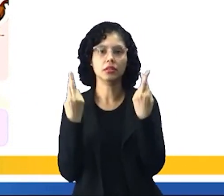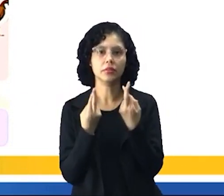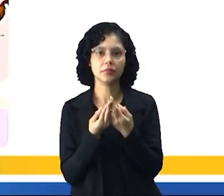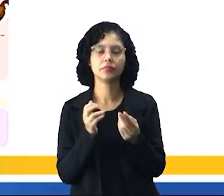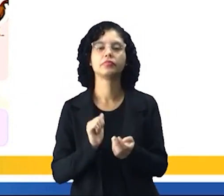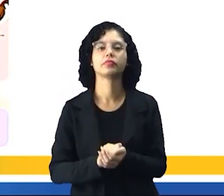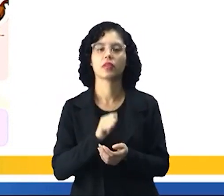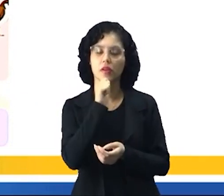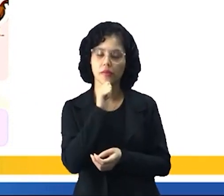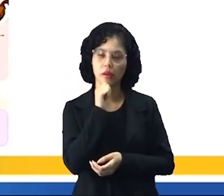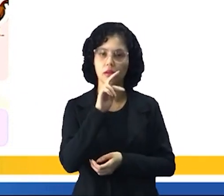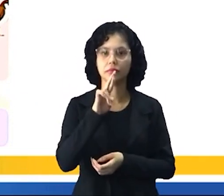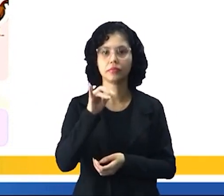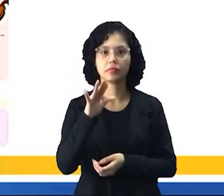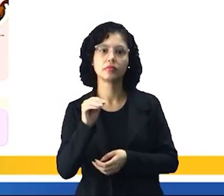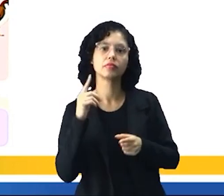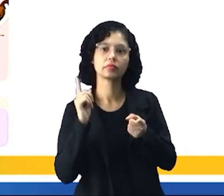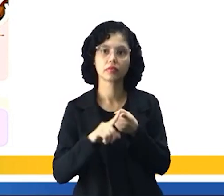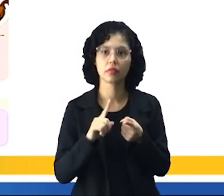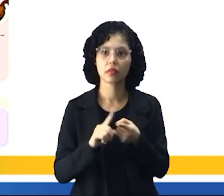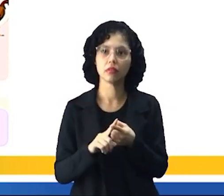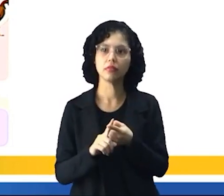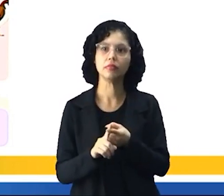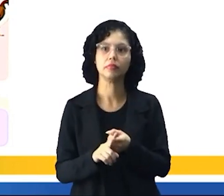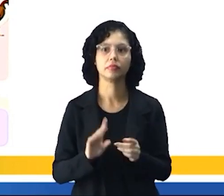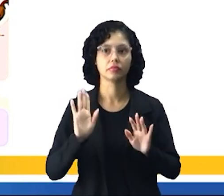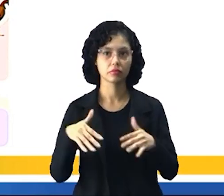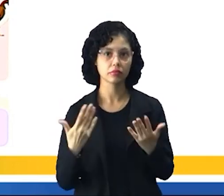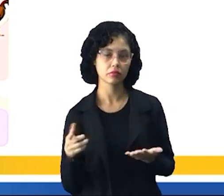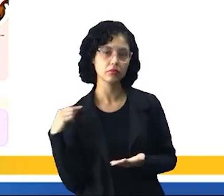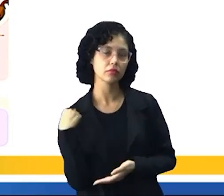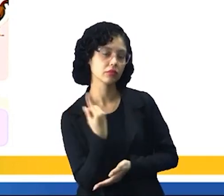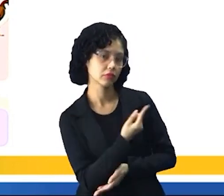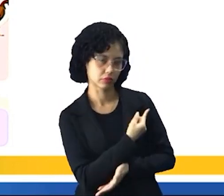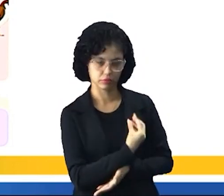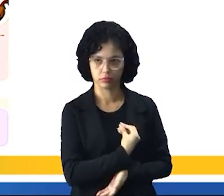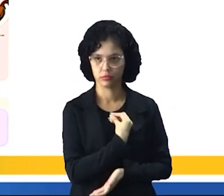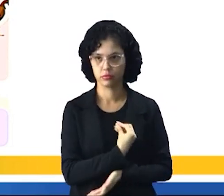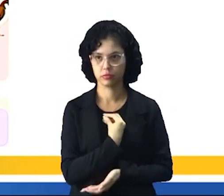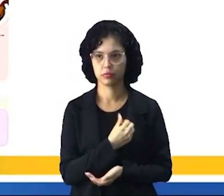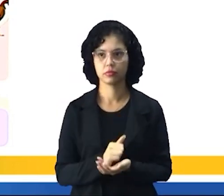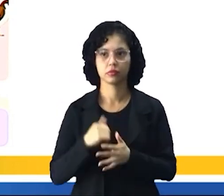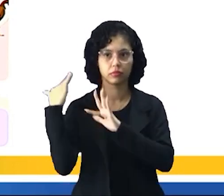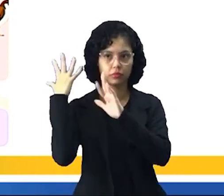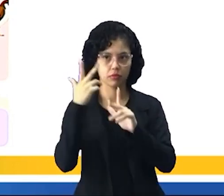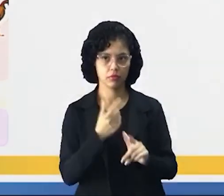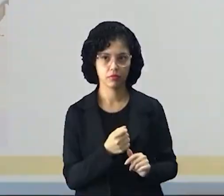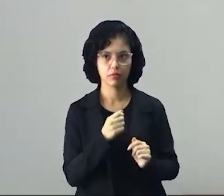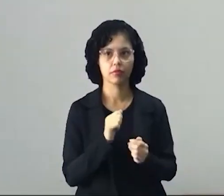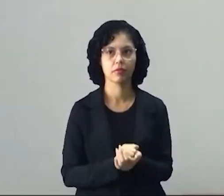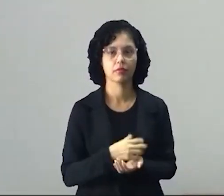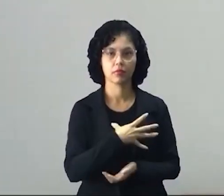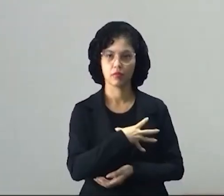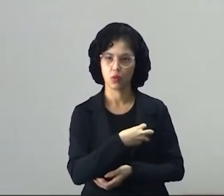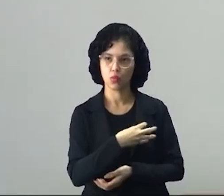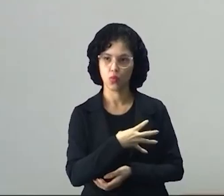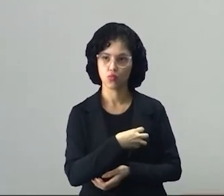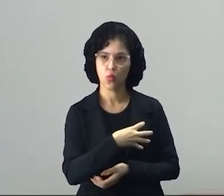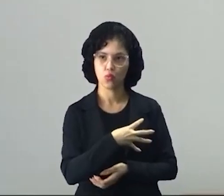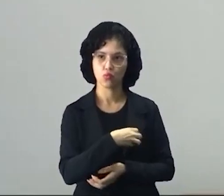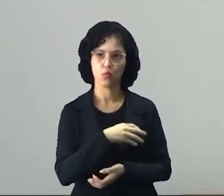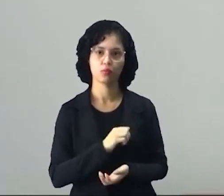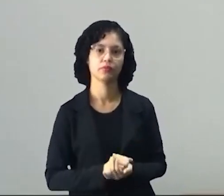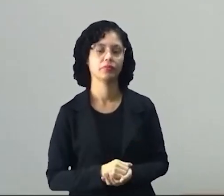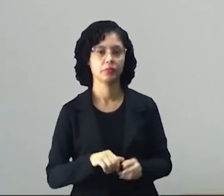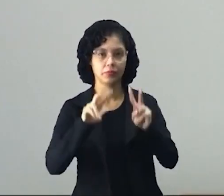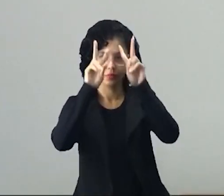muito importante para a gente, porque é o reino ao qual a gente pertence. Então, só para recapitular, nós somos mamíferos, né? Então, o